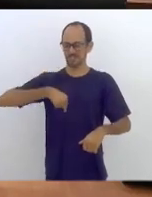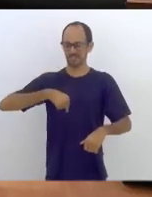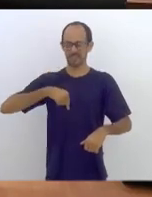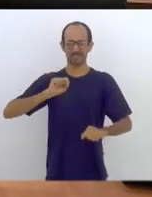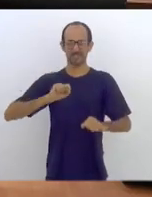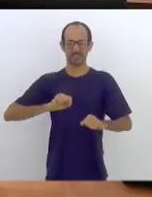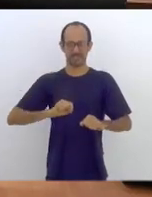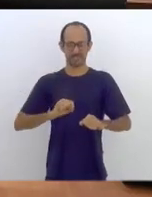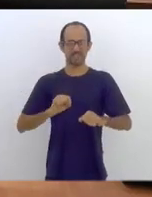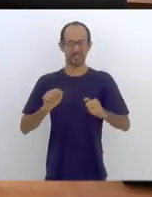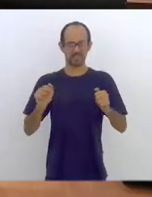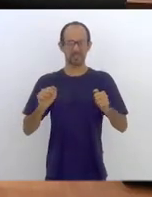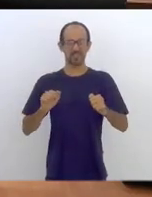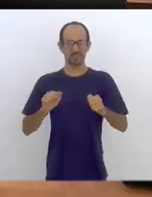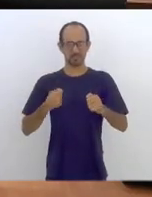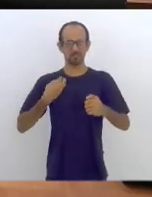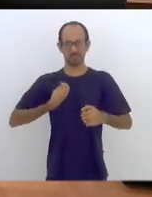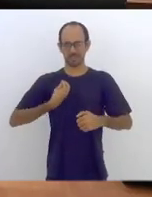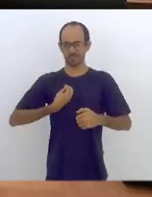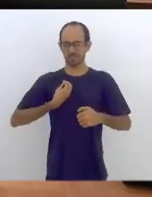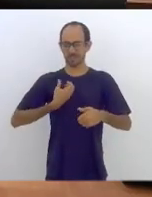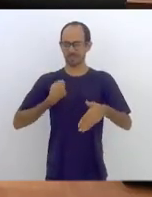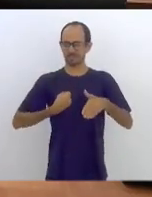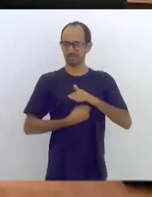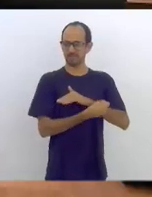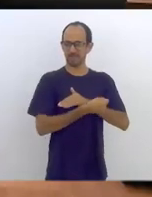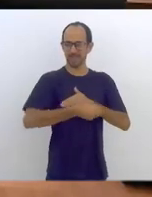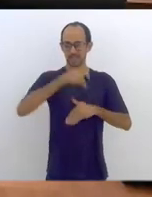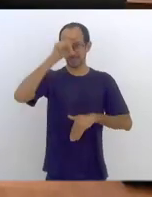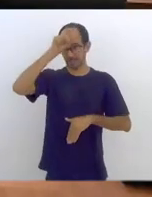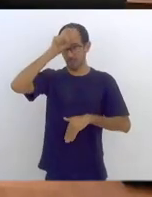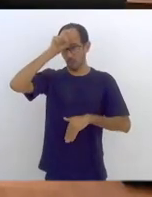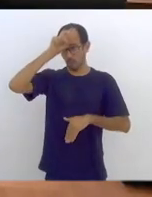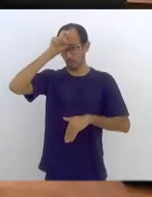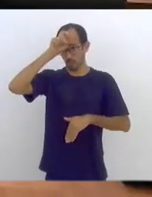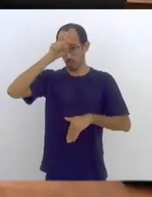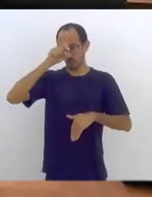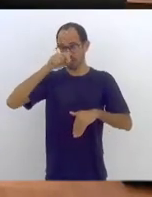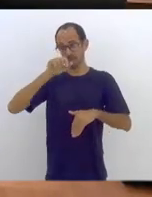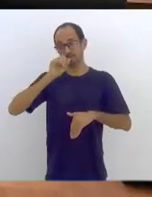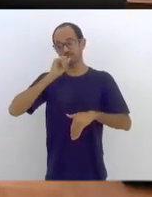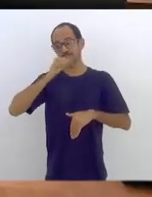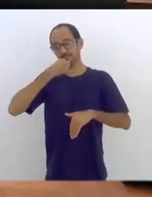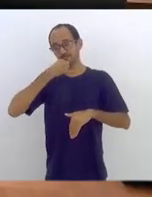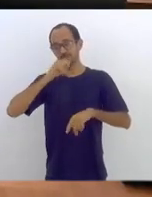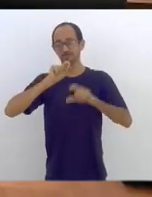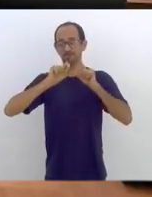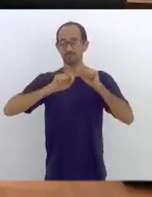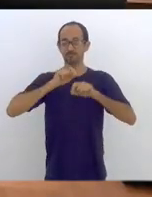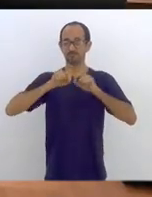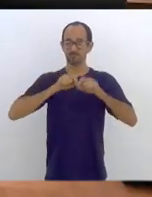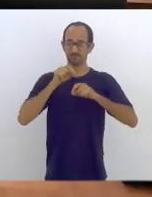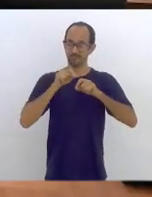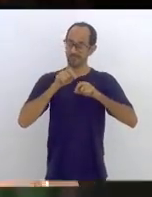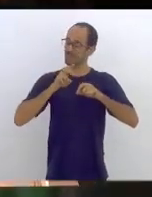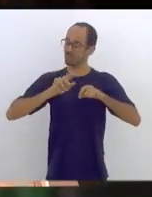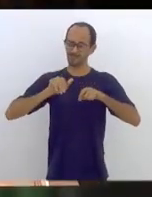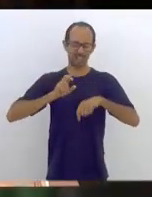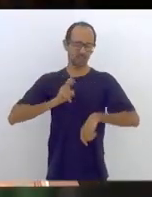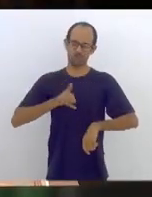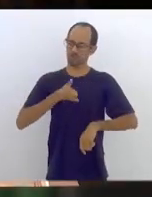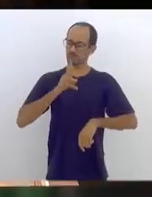fazer parte dessa mandata quilombo, que infelizmente não vai